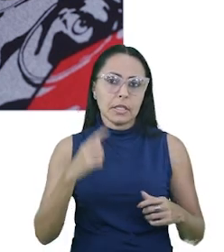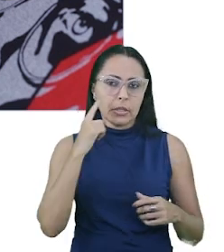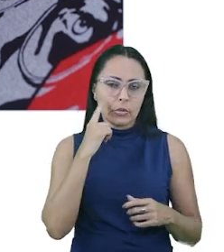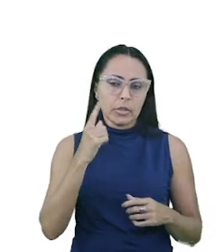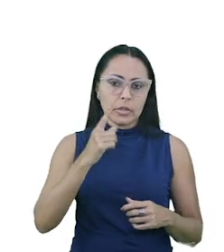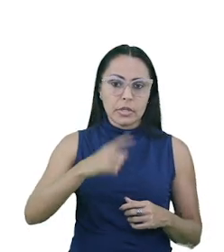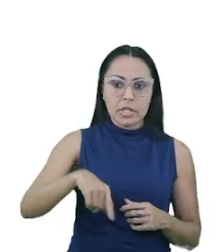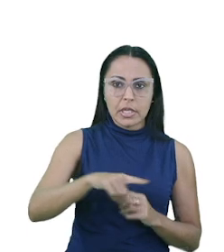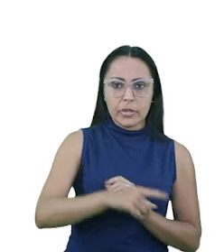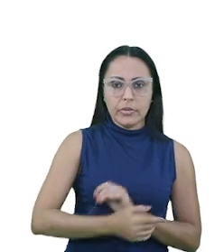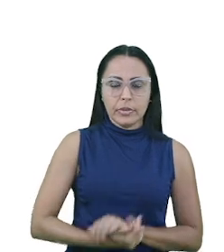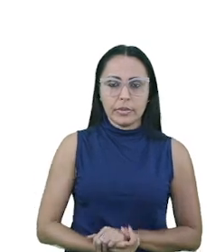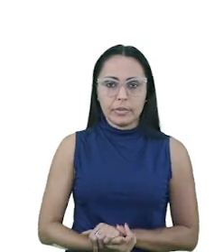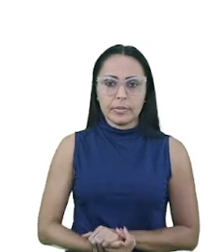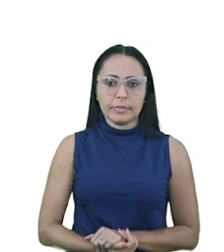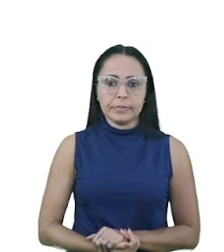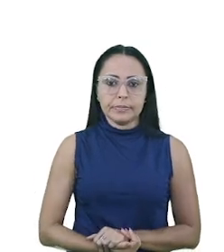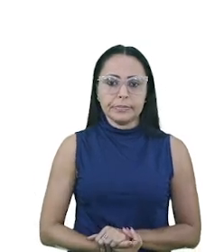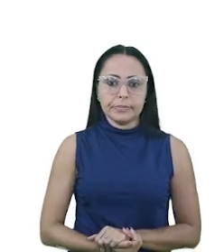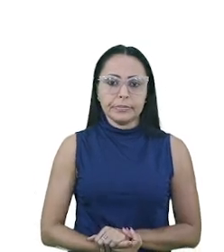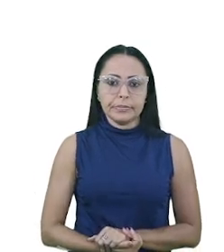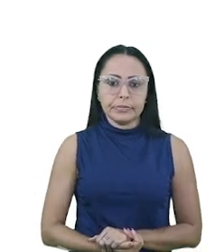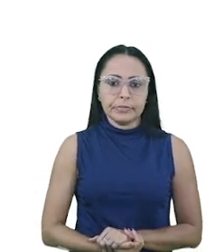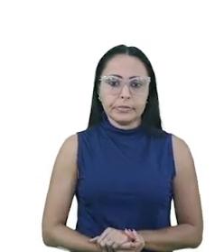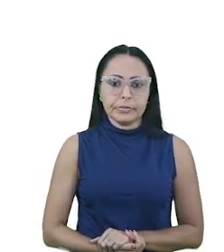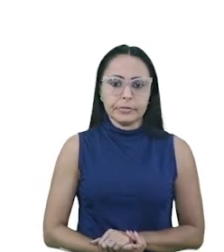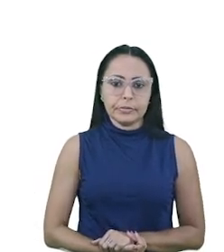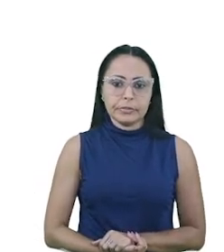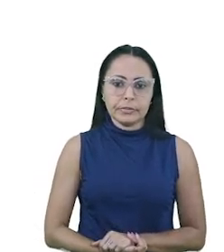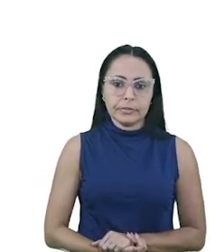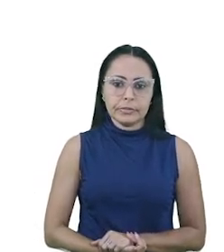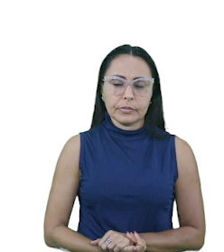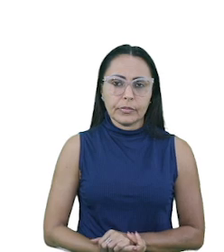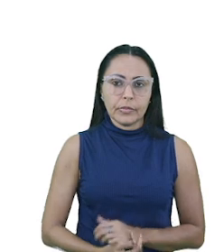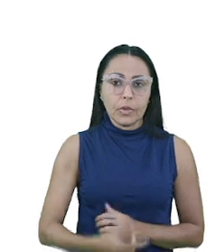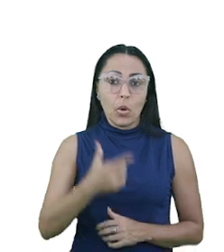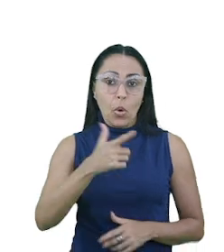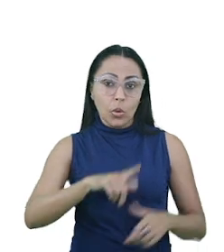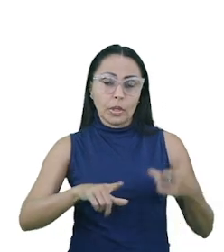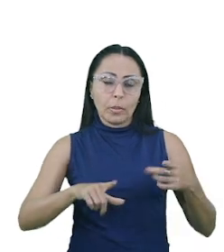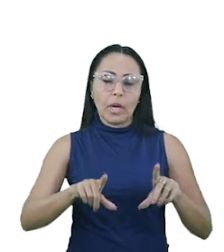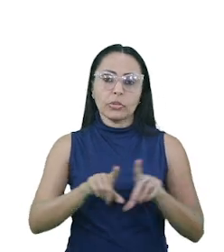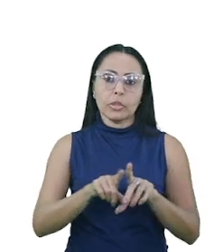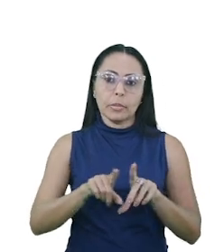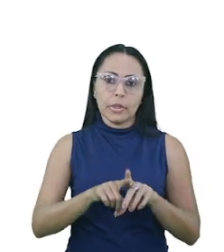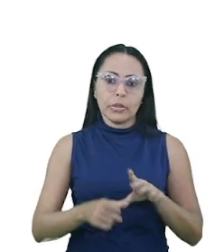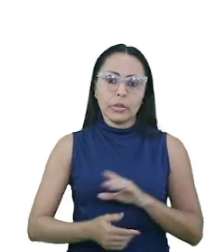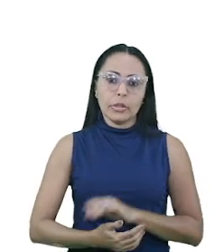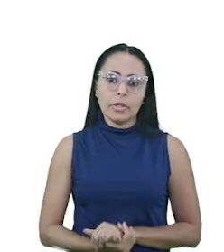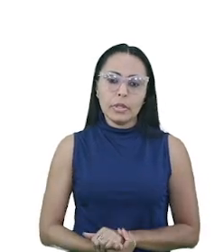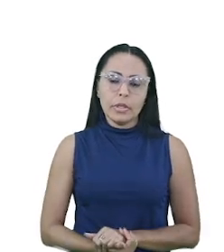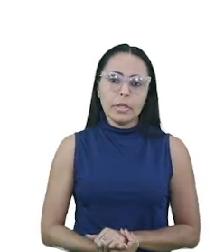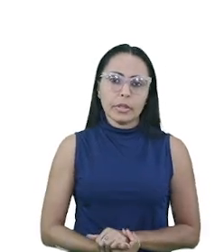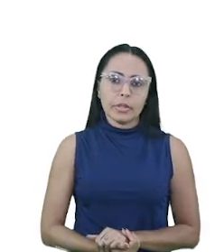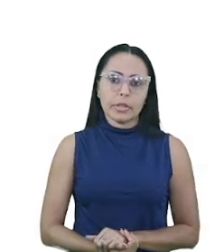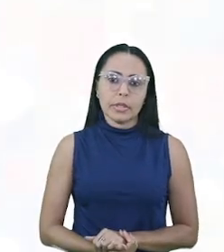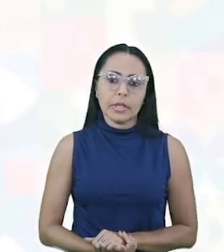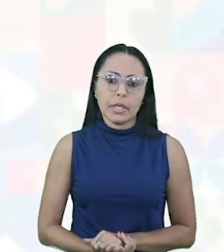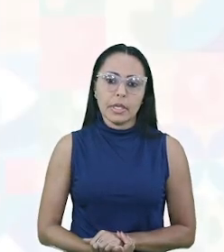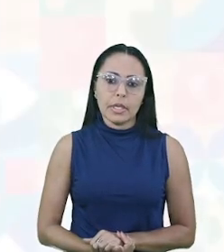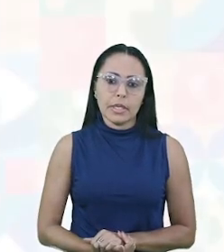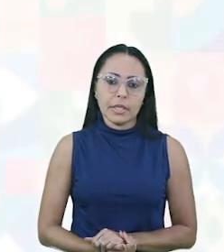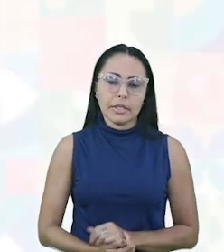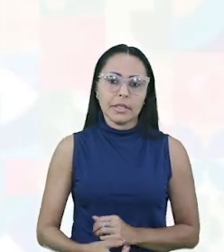serigráfica. Aí a gente tá passando aqui outras imagens de outra camiseta. Isso. Essa tem